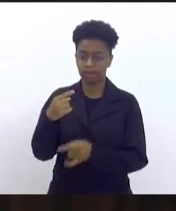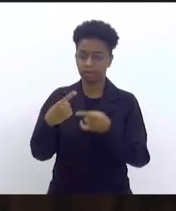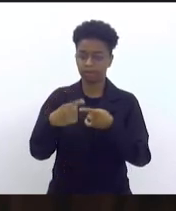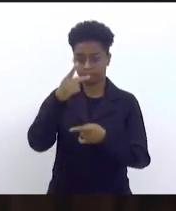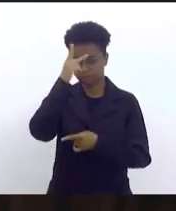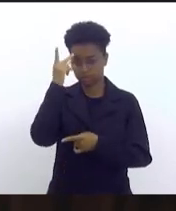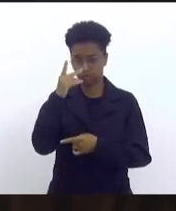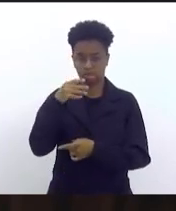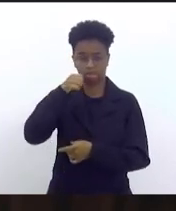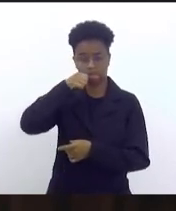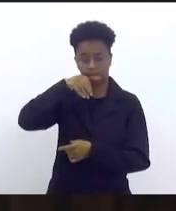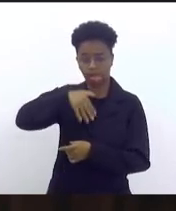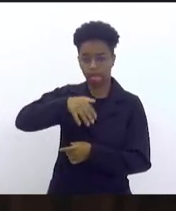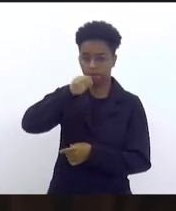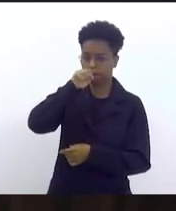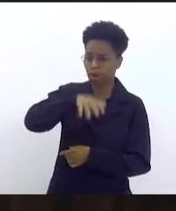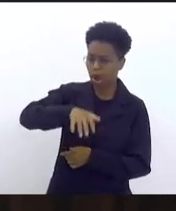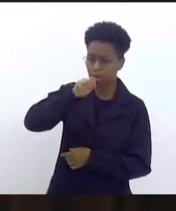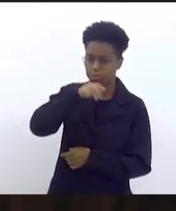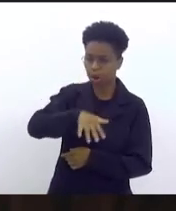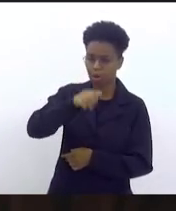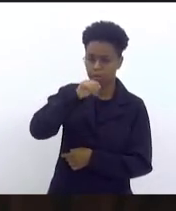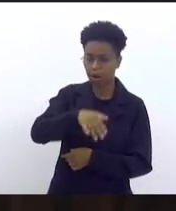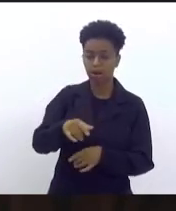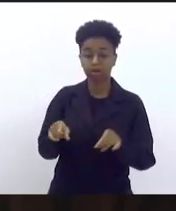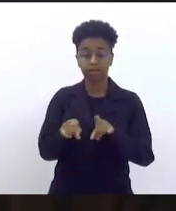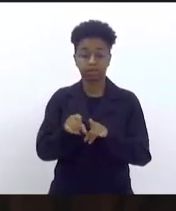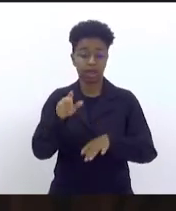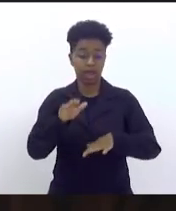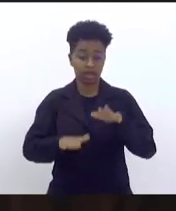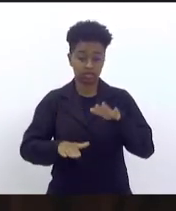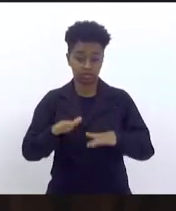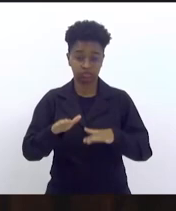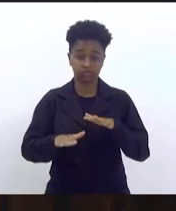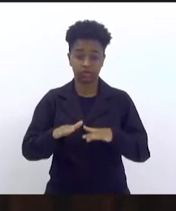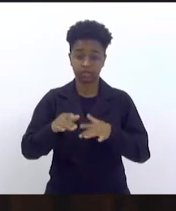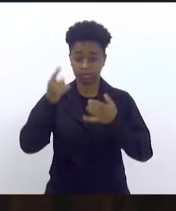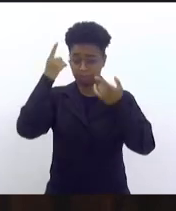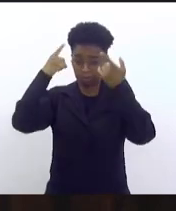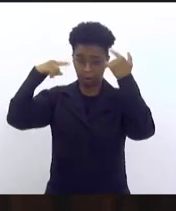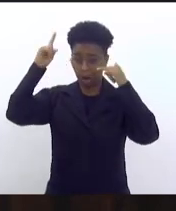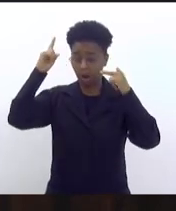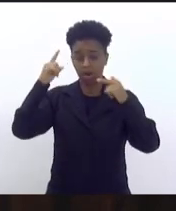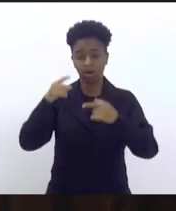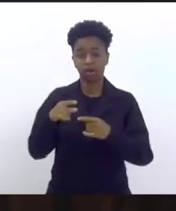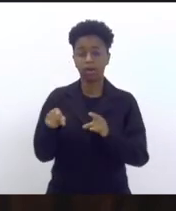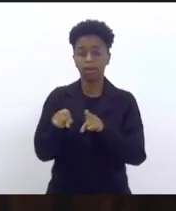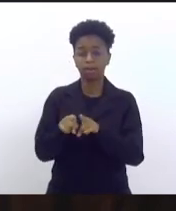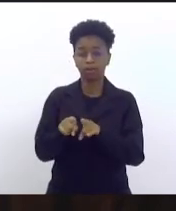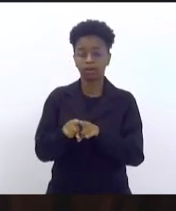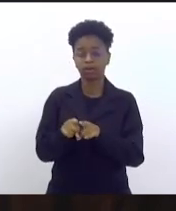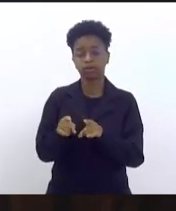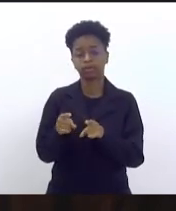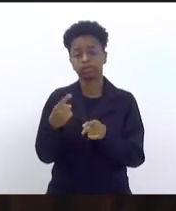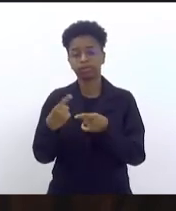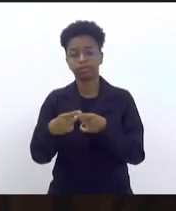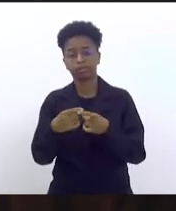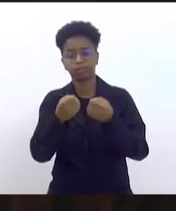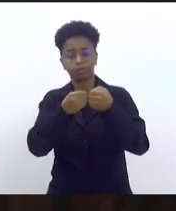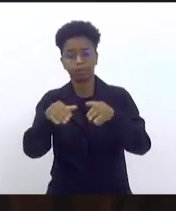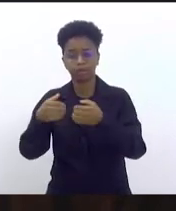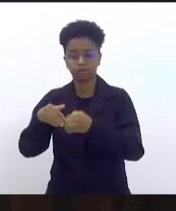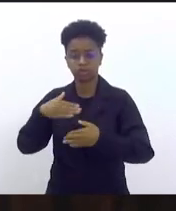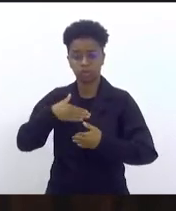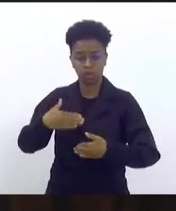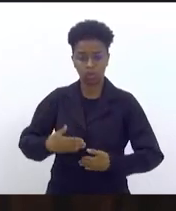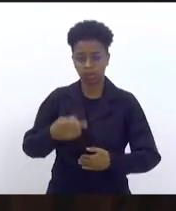babando vomitando e muita das vezes e um surto Psicótico que ameaçando a integridade física de quem